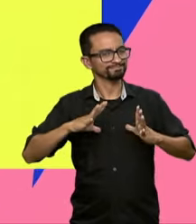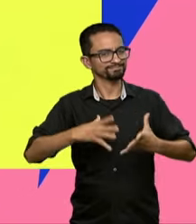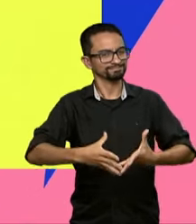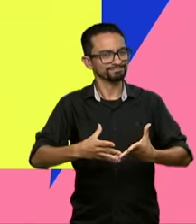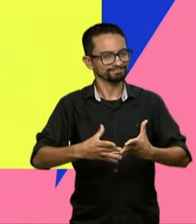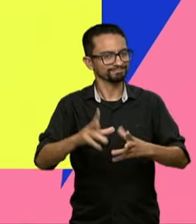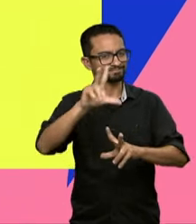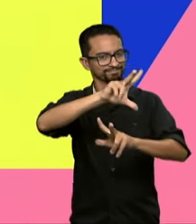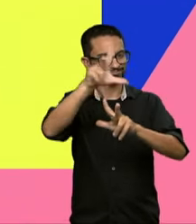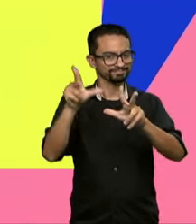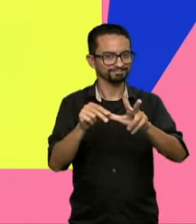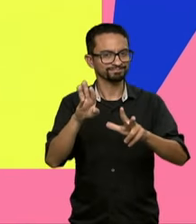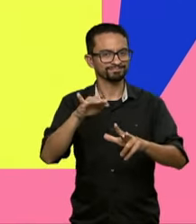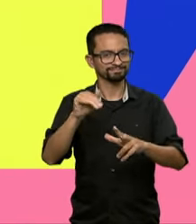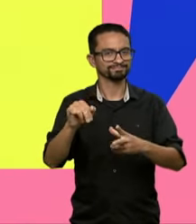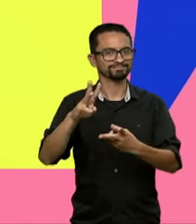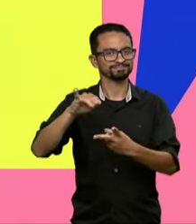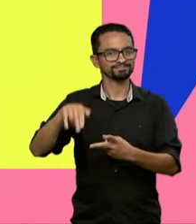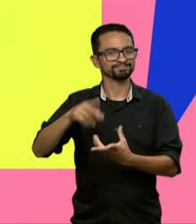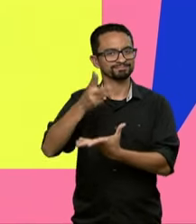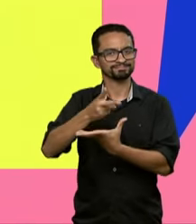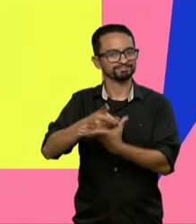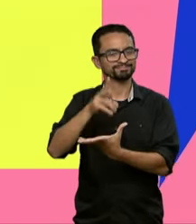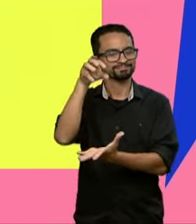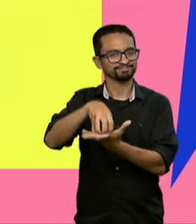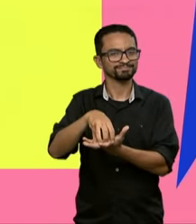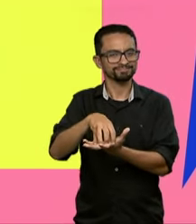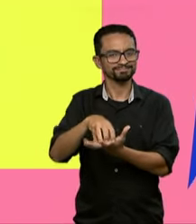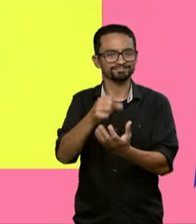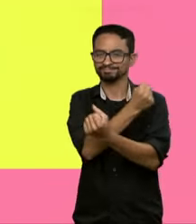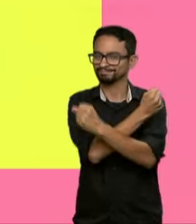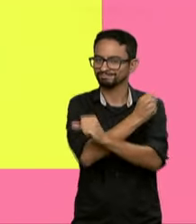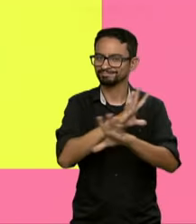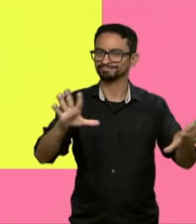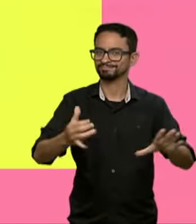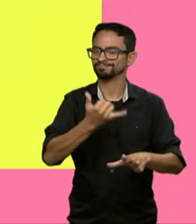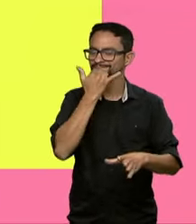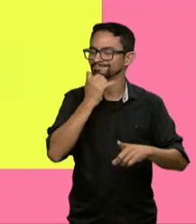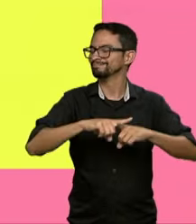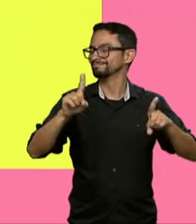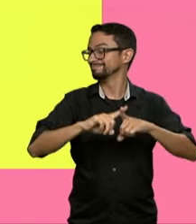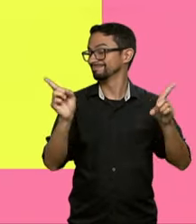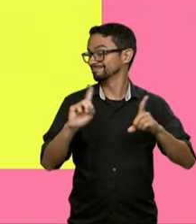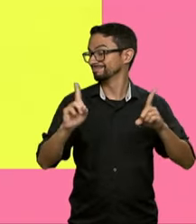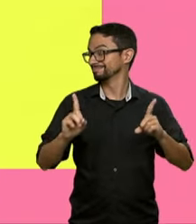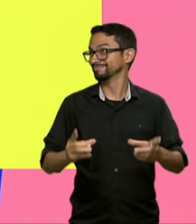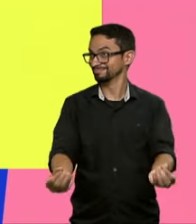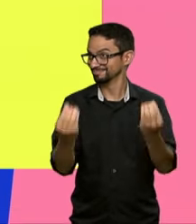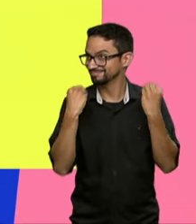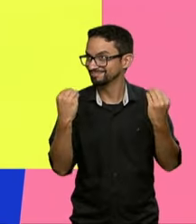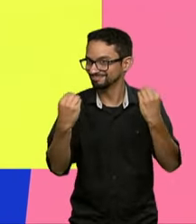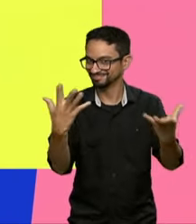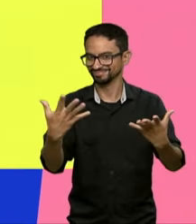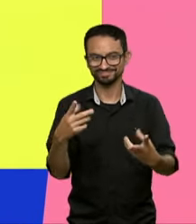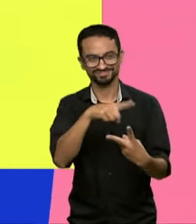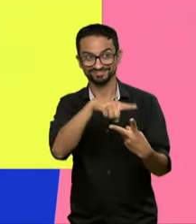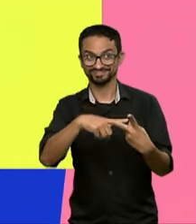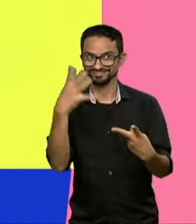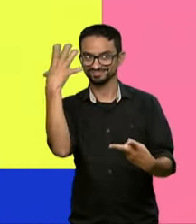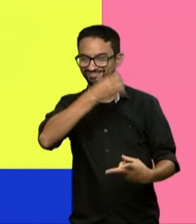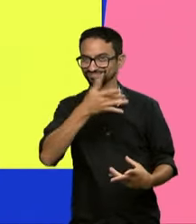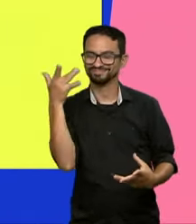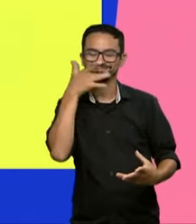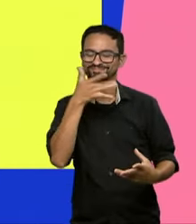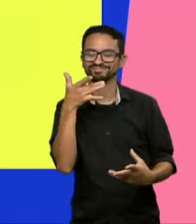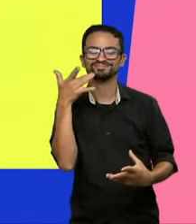colocar o Babai Off e o Bonemer no mesmo episódio do programa Sem Censura. Isso não é uma reclamação, mas são dois gatinhos. É verdade. Pô, tá todo